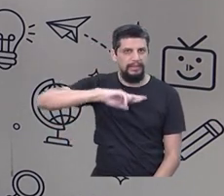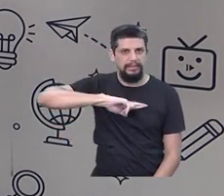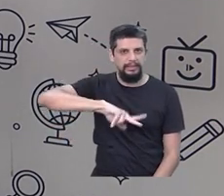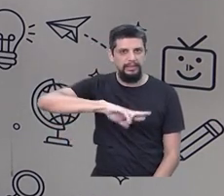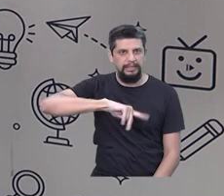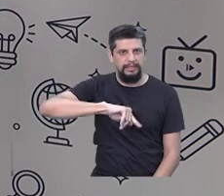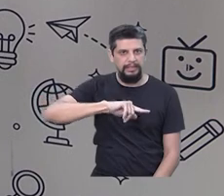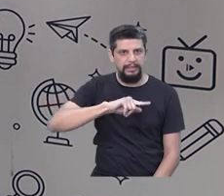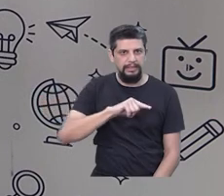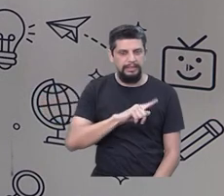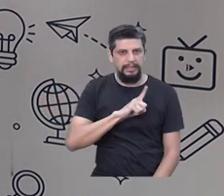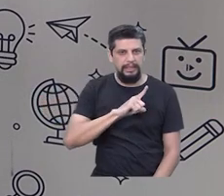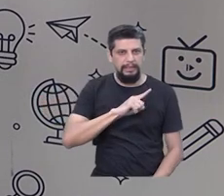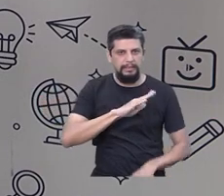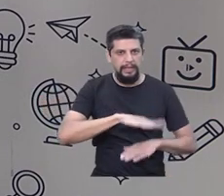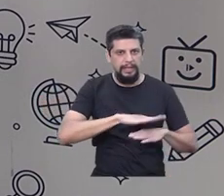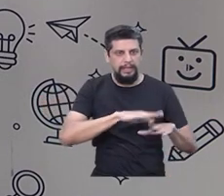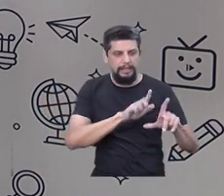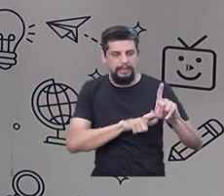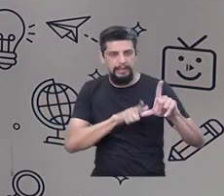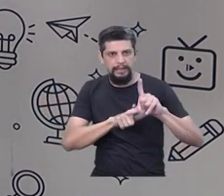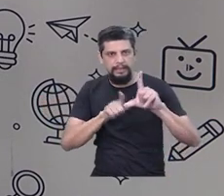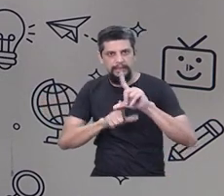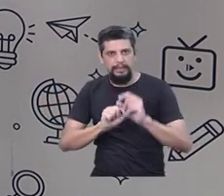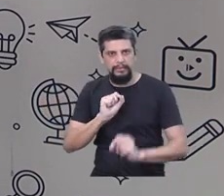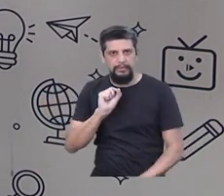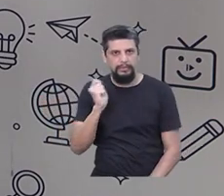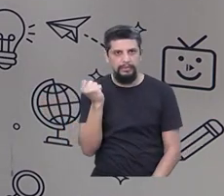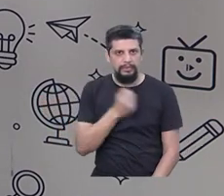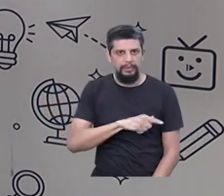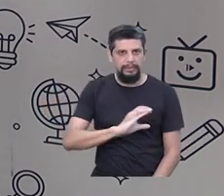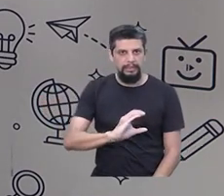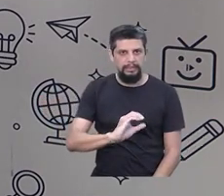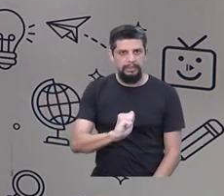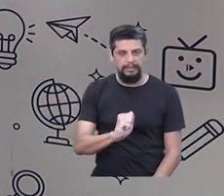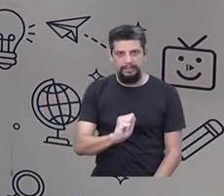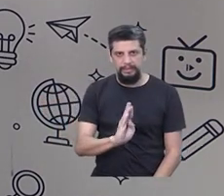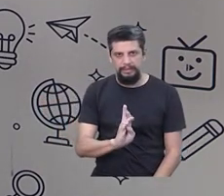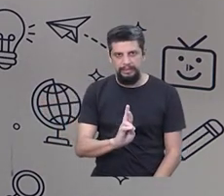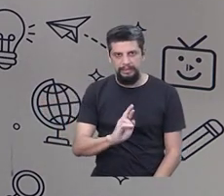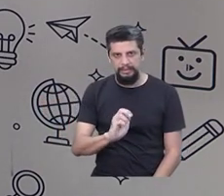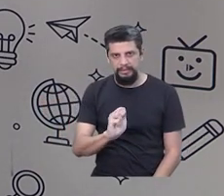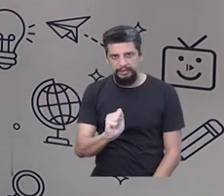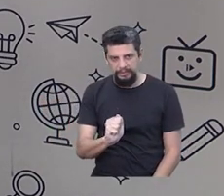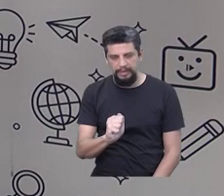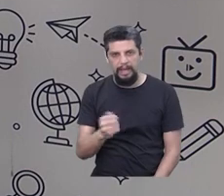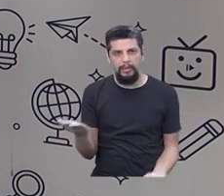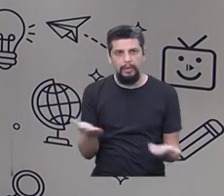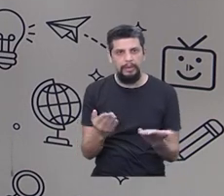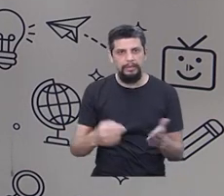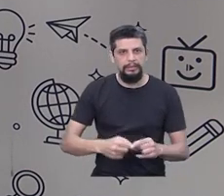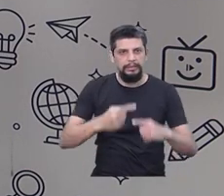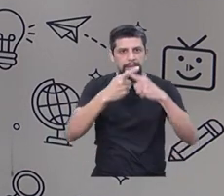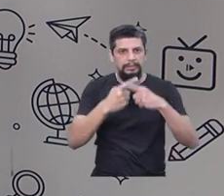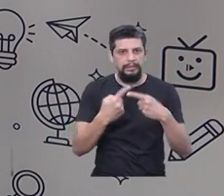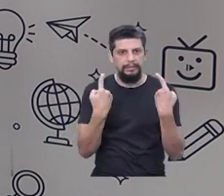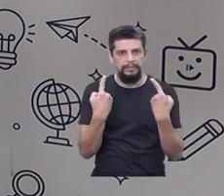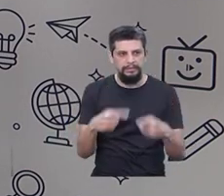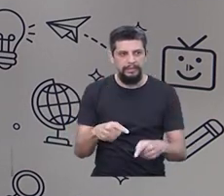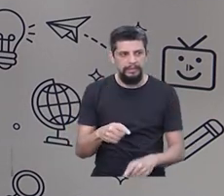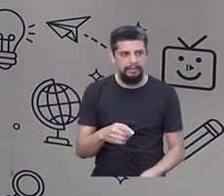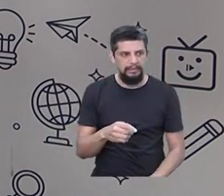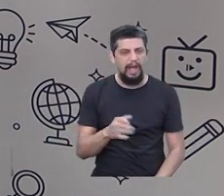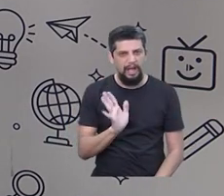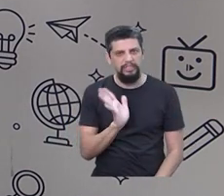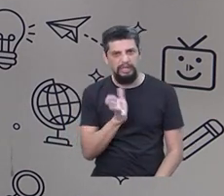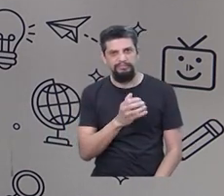maior de letras que cabra. Agora o nosso desafio 4. Qual a... Ah,